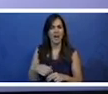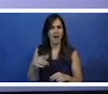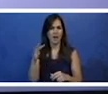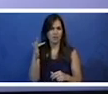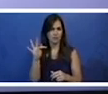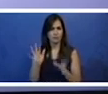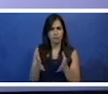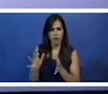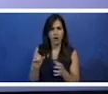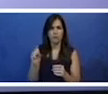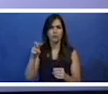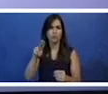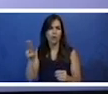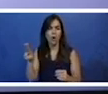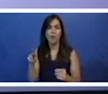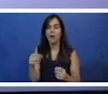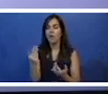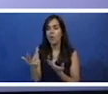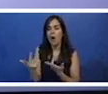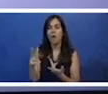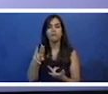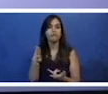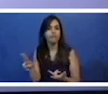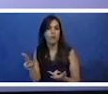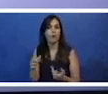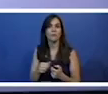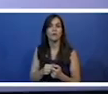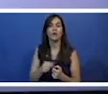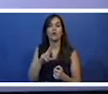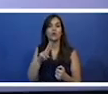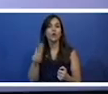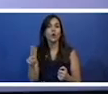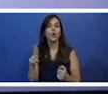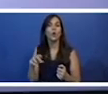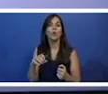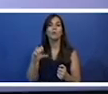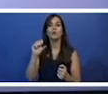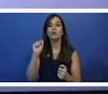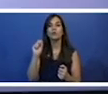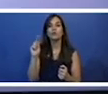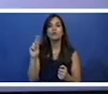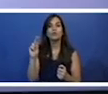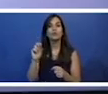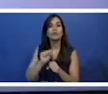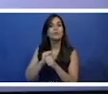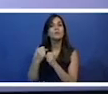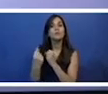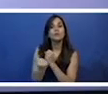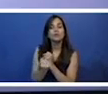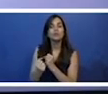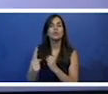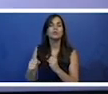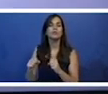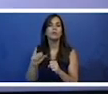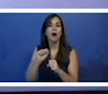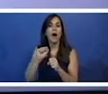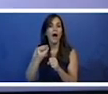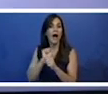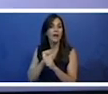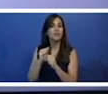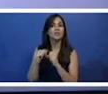ter a mesma função dos nomes. No caso, nomes, substantivos, adjetivos, advérbios. Tudo que